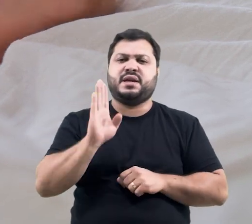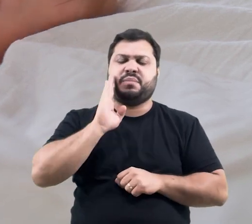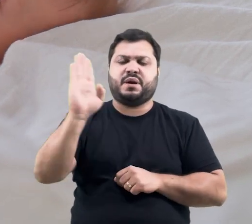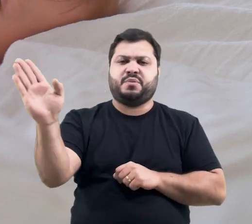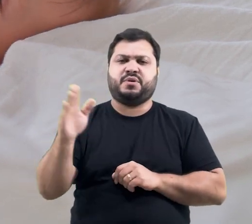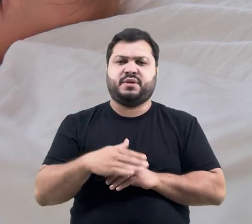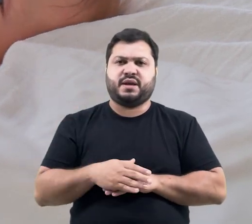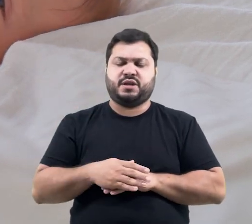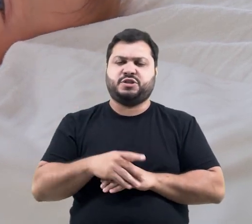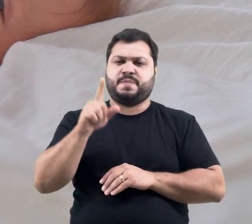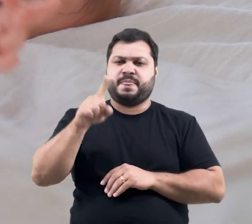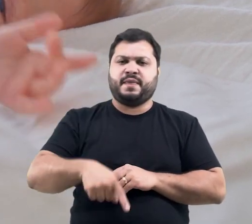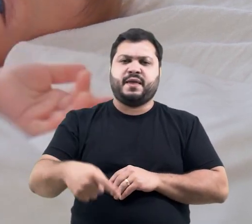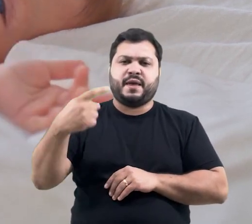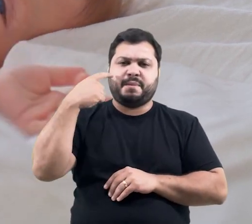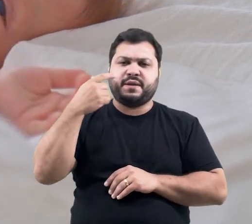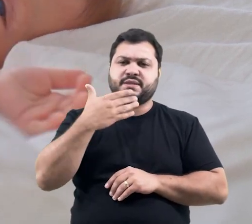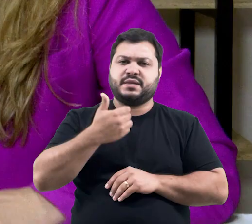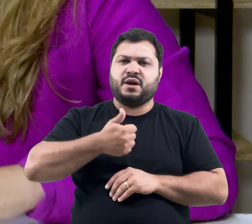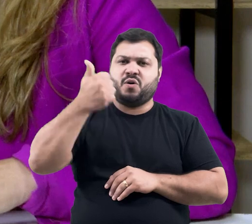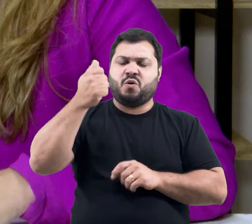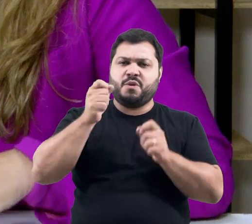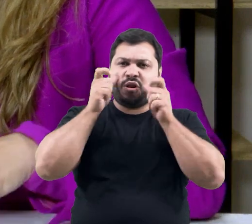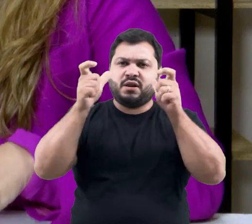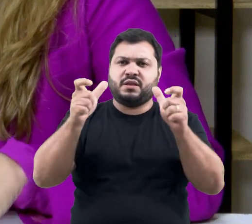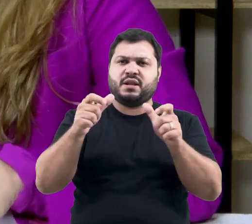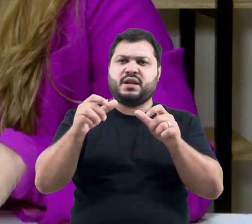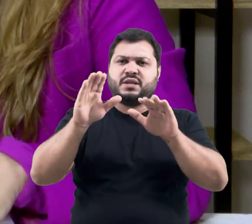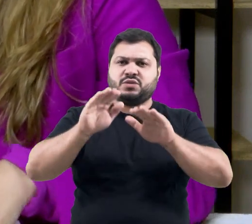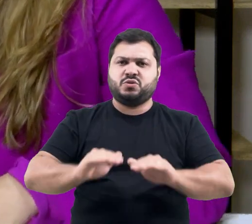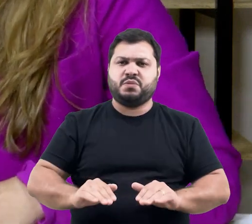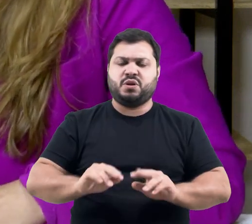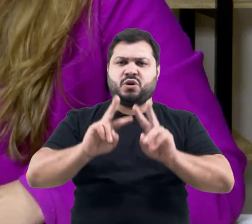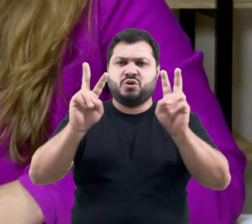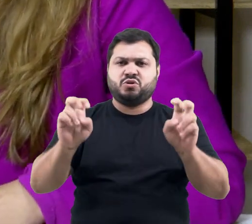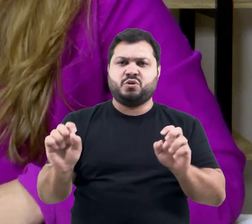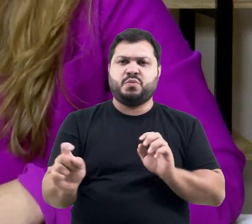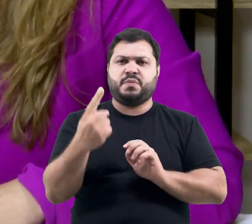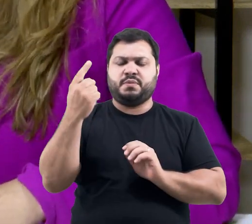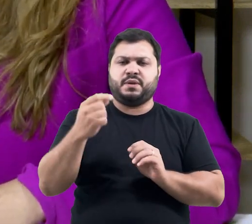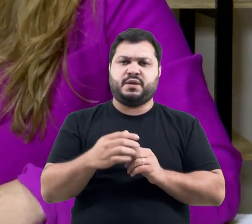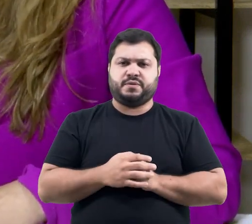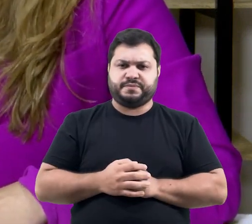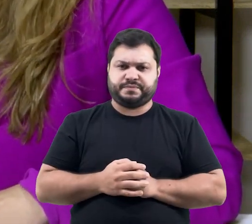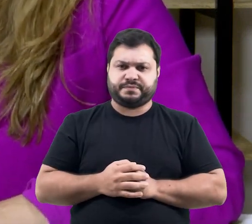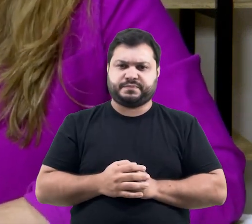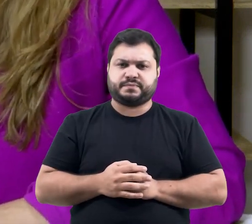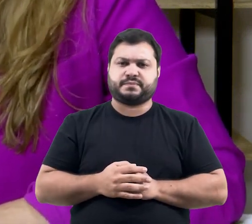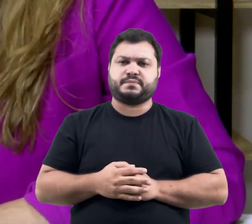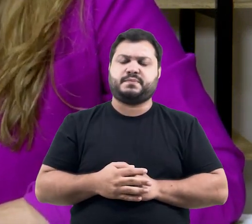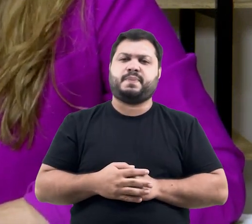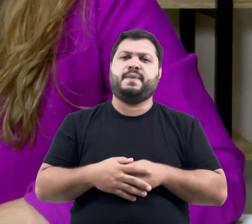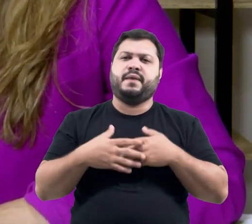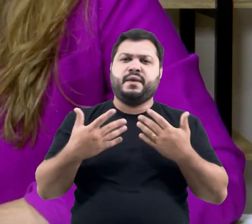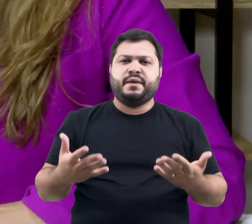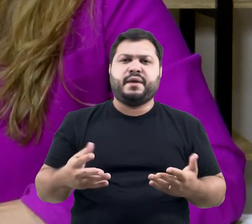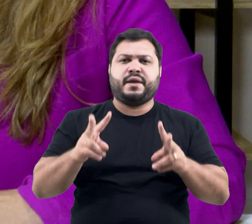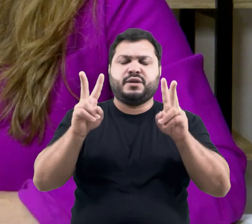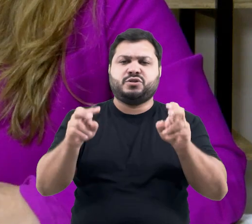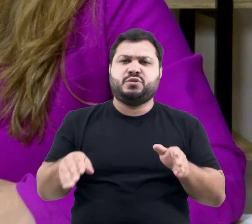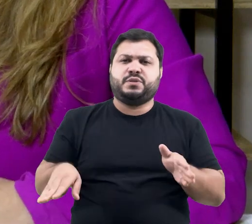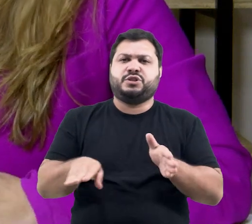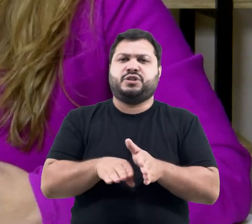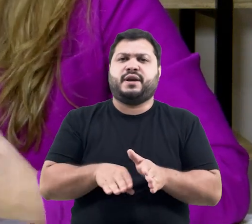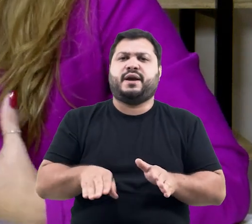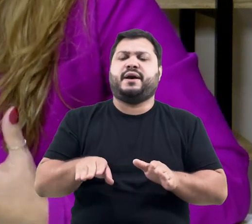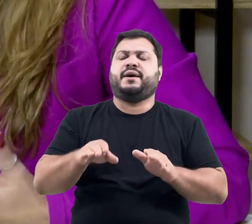é sempre a prioridade. É pensar o melhor interesse do menor, sobre o primeiro aspecto, né? E aí